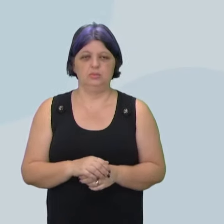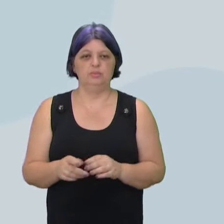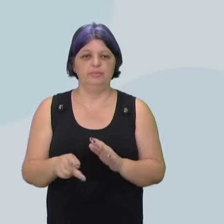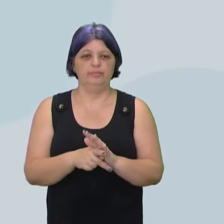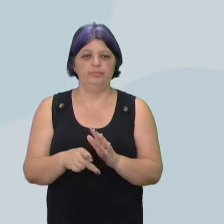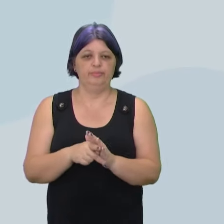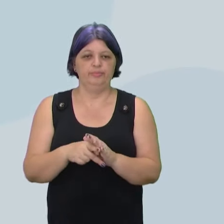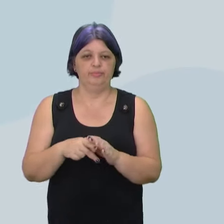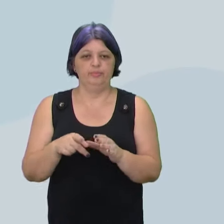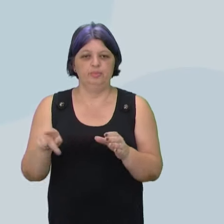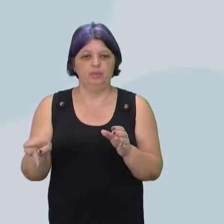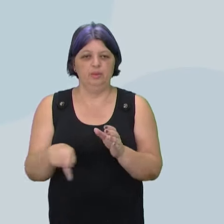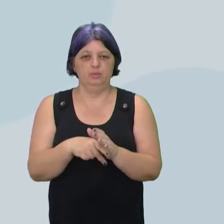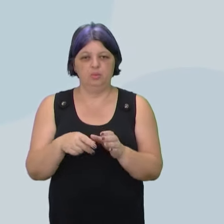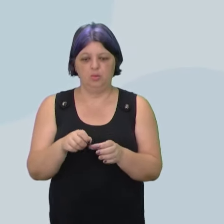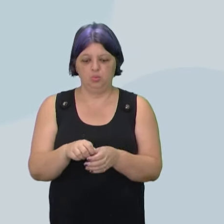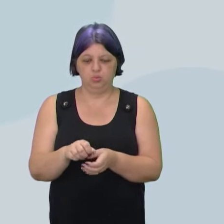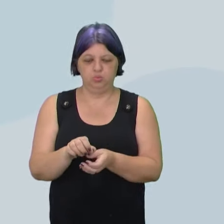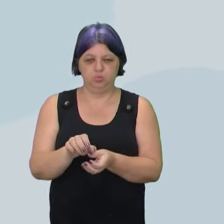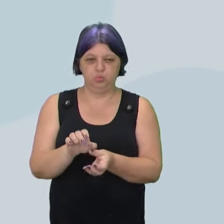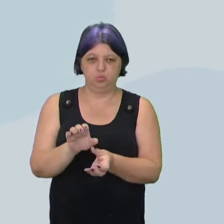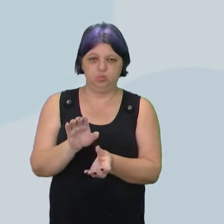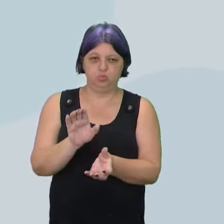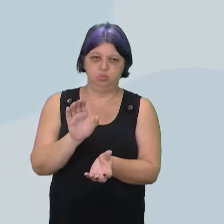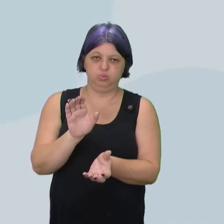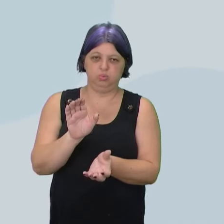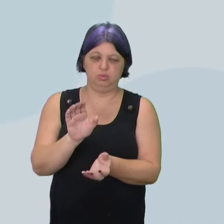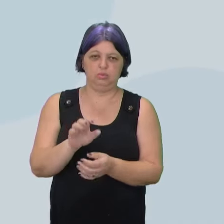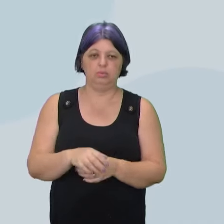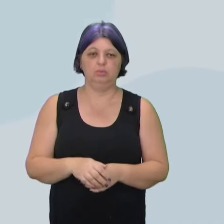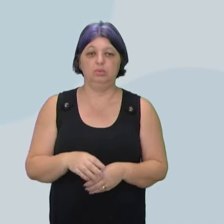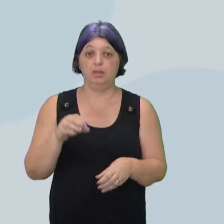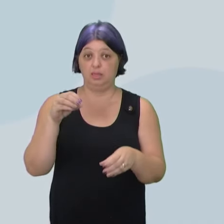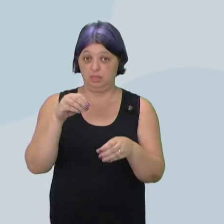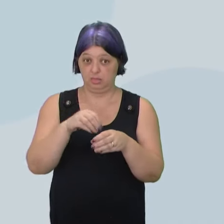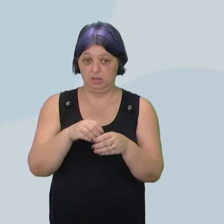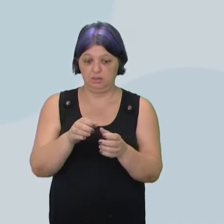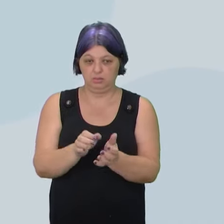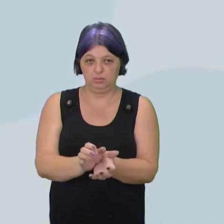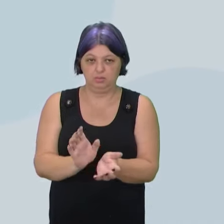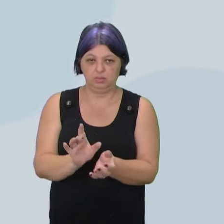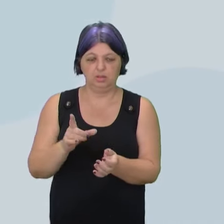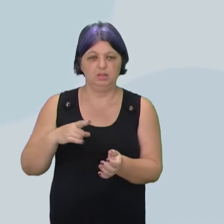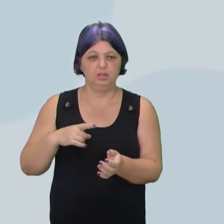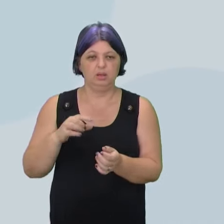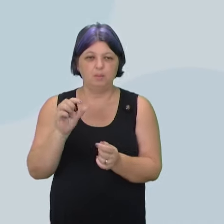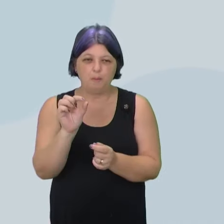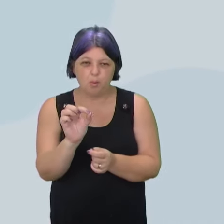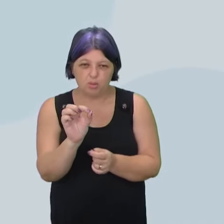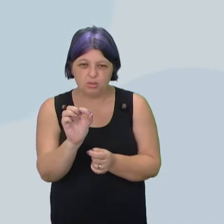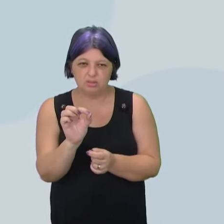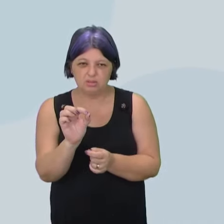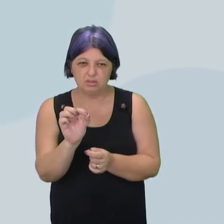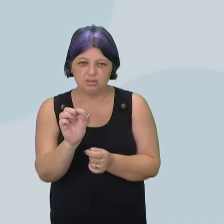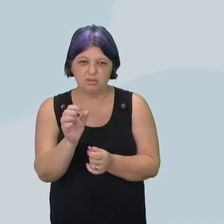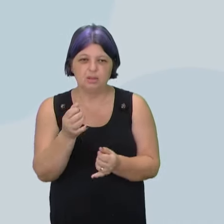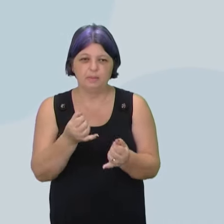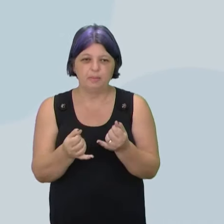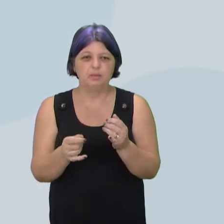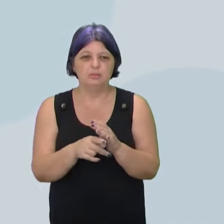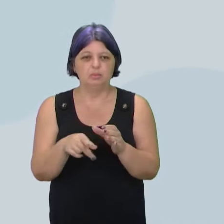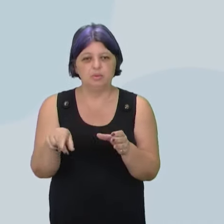a alavanca que abriu a boca desse dragão. Dentro da boca desse dragão tem uma bolinha, ó, né? Com o balanço